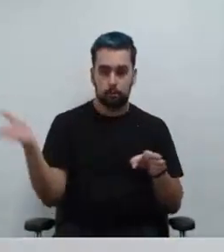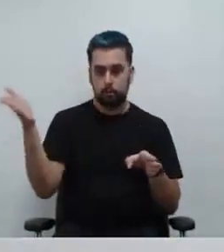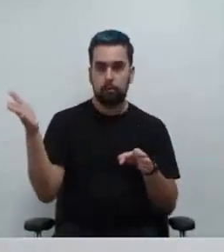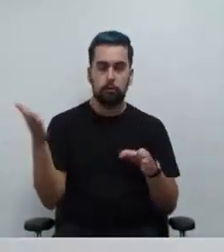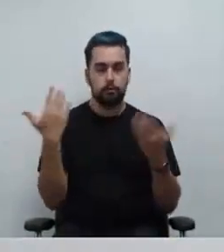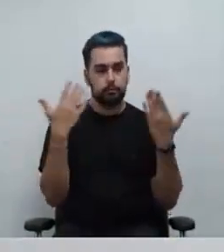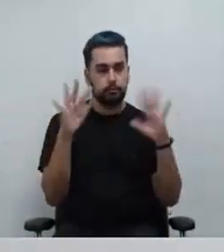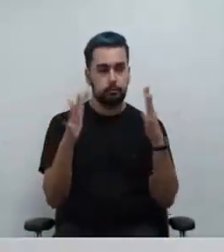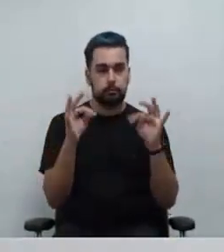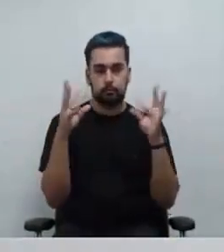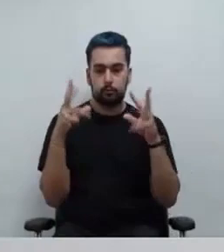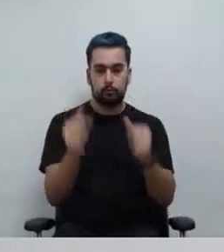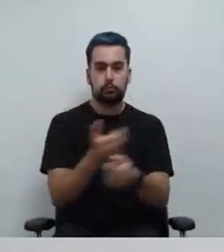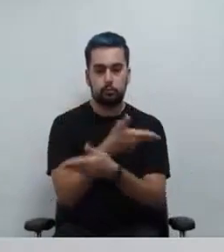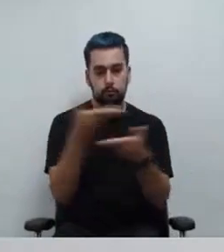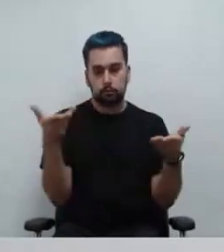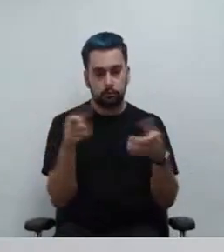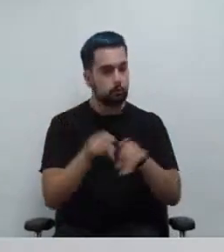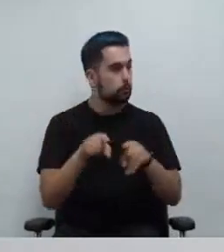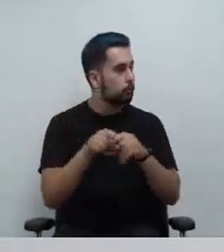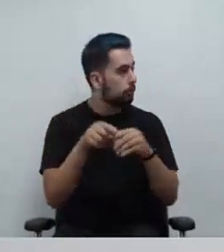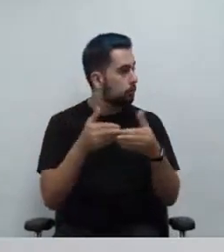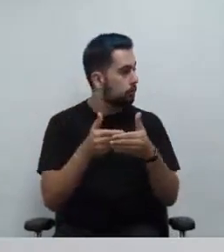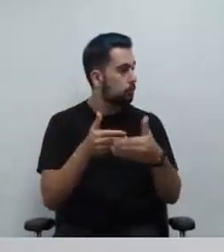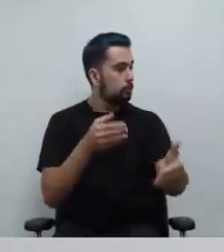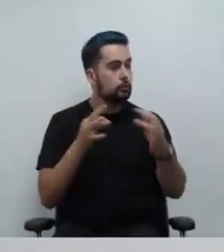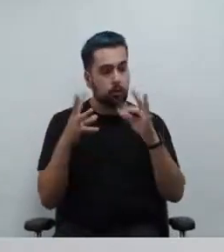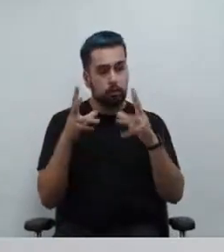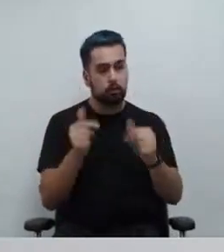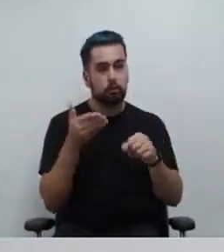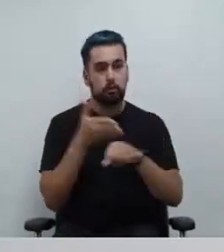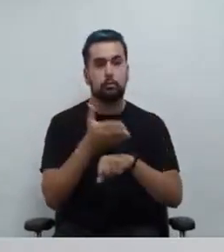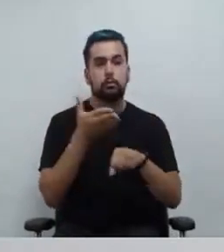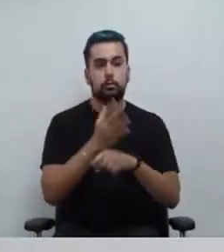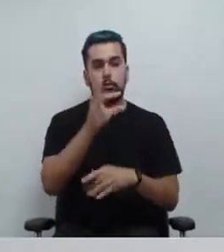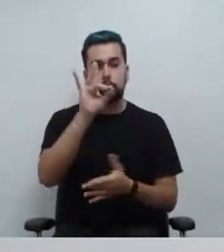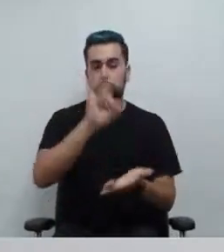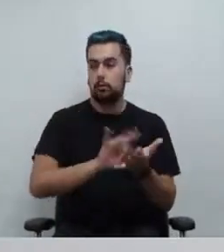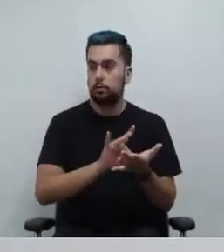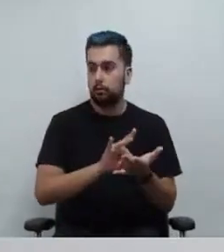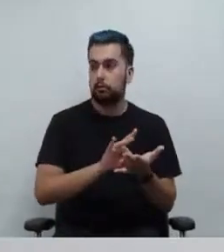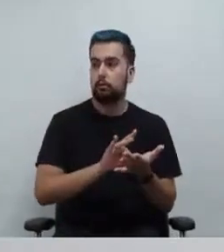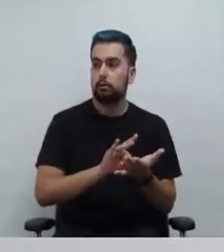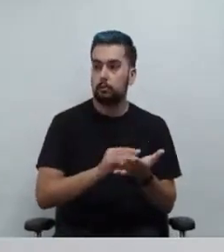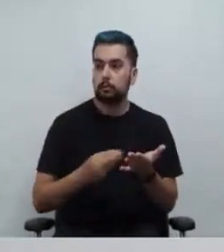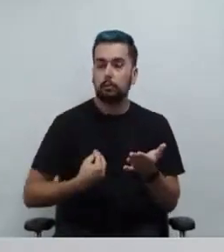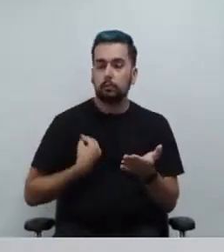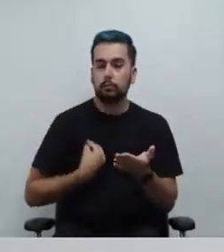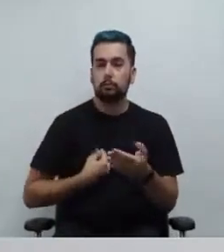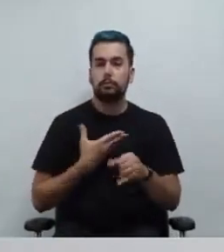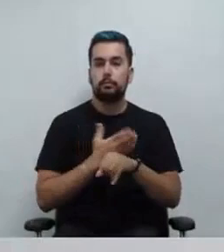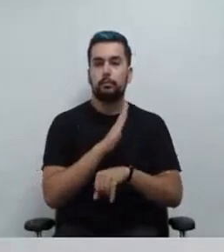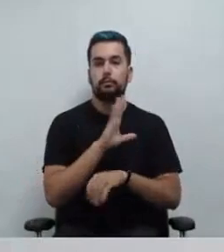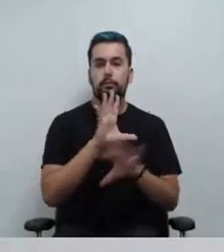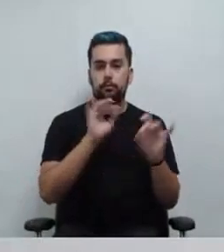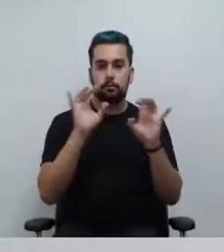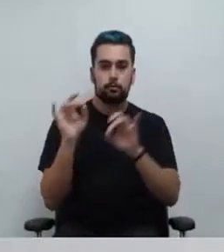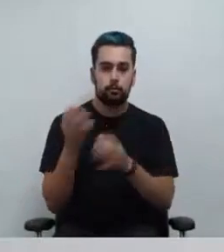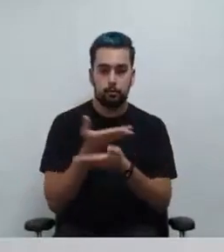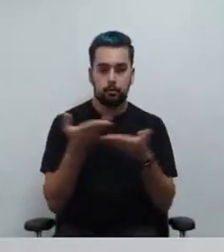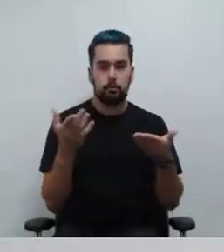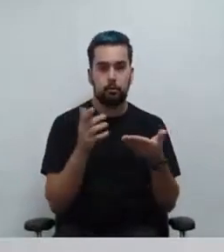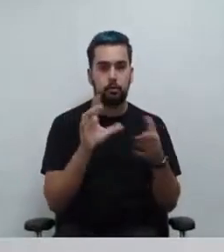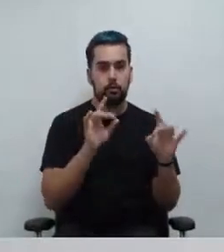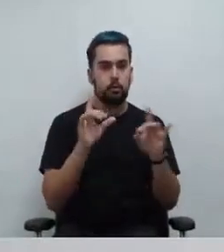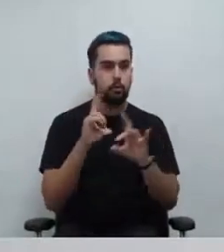todos vocês, estendendo já aqui a todos aqueles que participaram certamente da vida e da aprovação de cada um de vocês. Cada um tem a